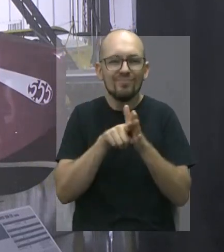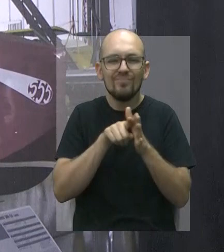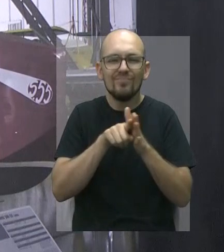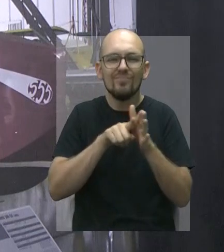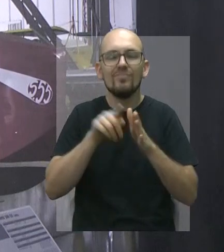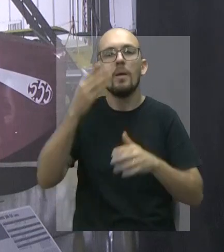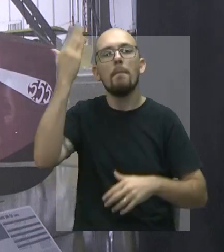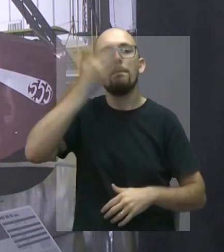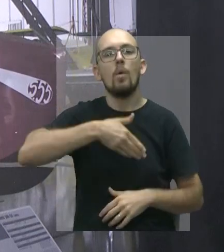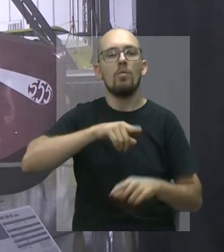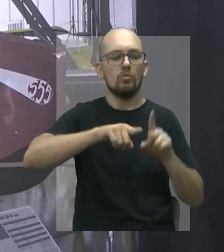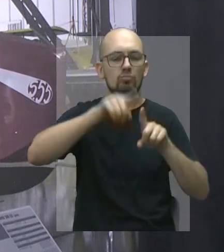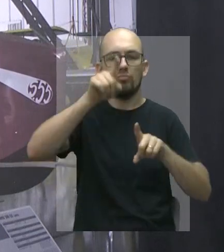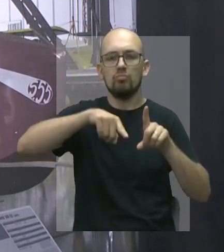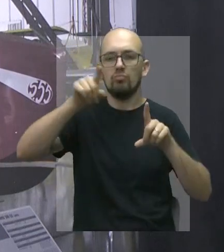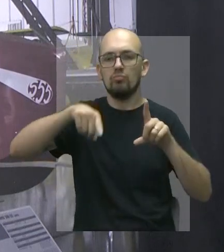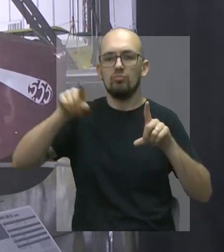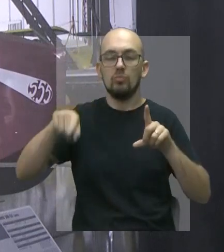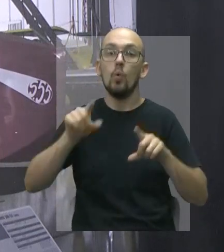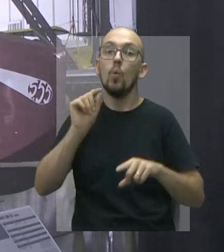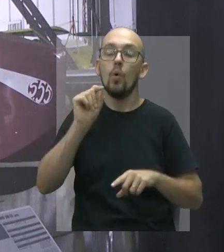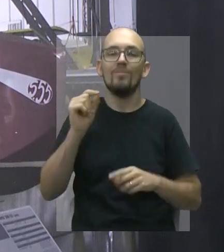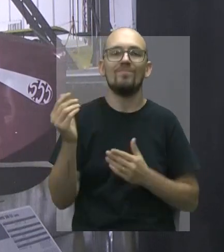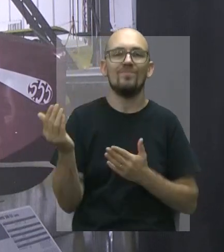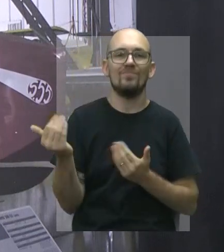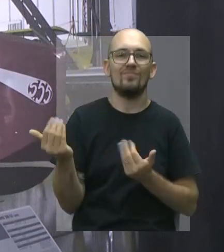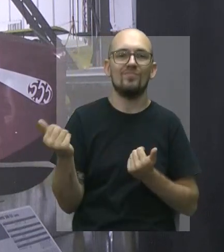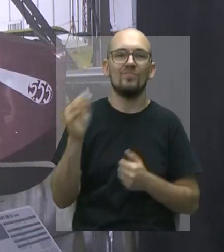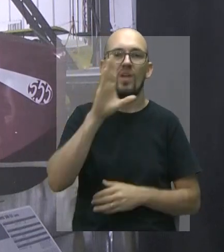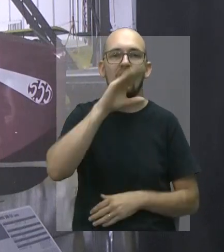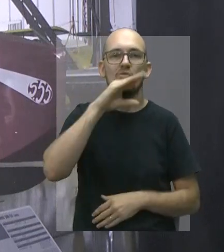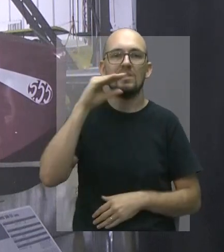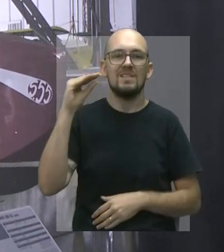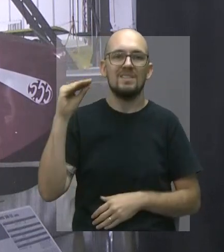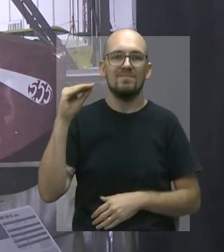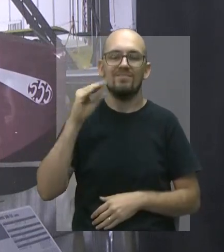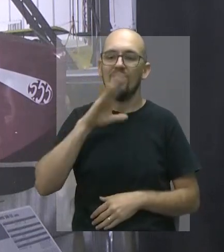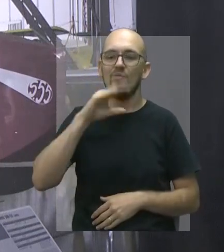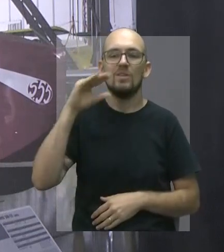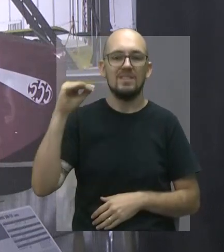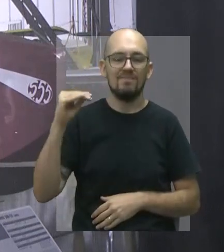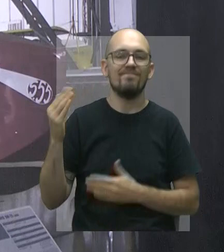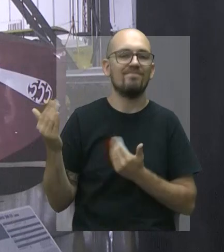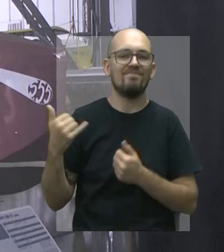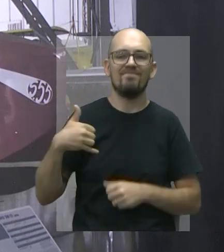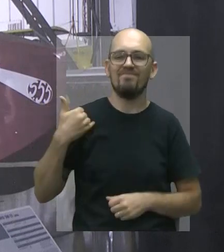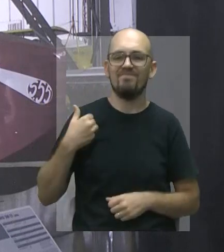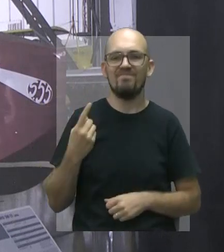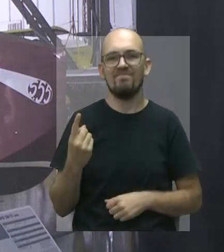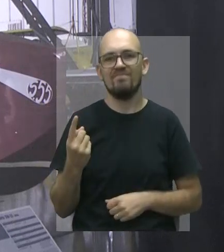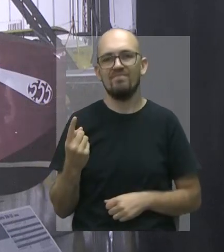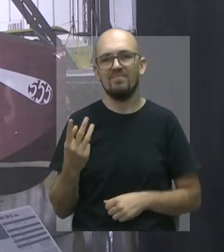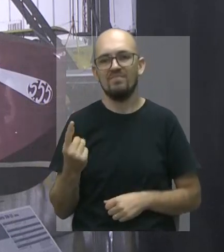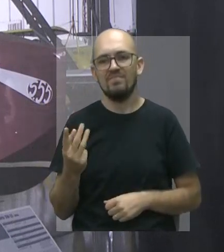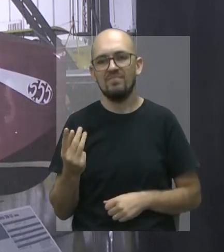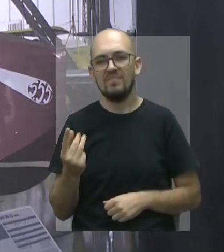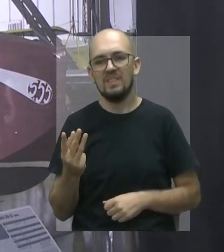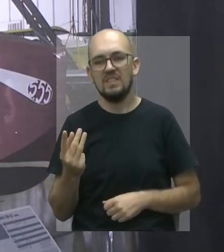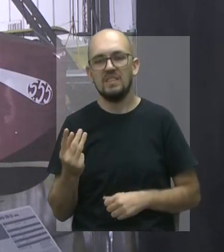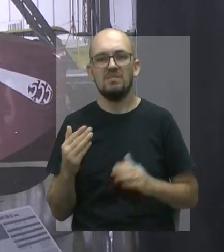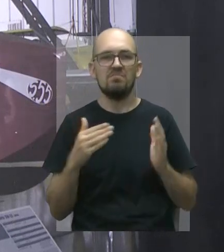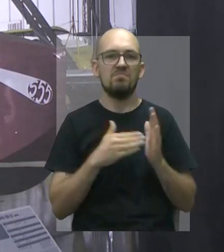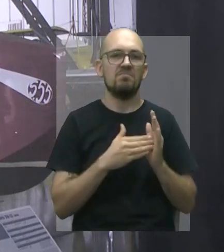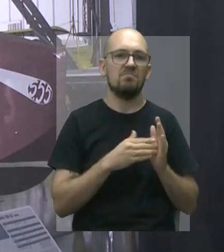isso. São os adolescentes, o nosso público 13 a 18 anos, 12 a